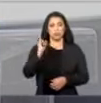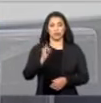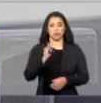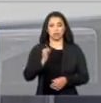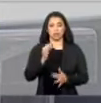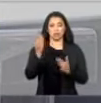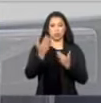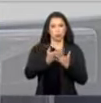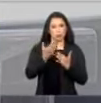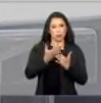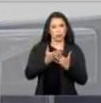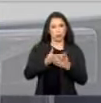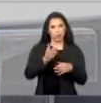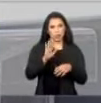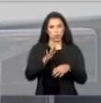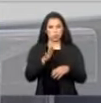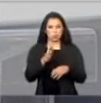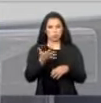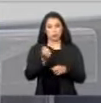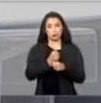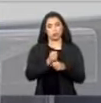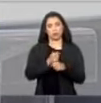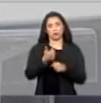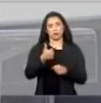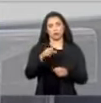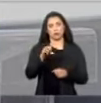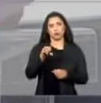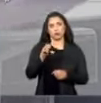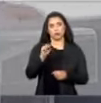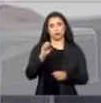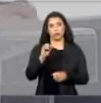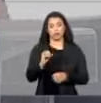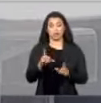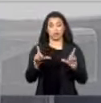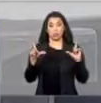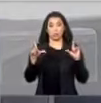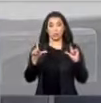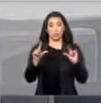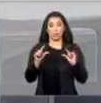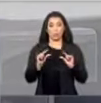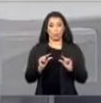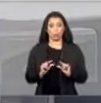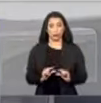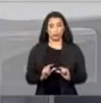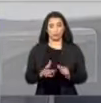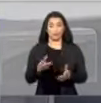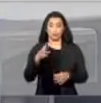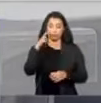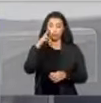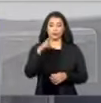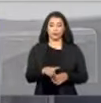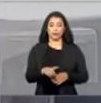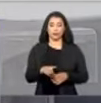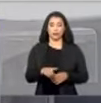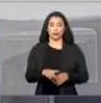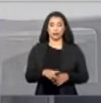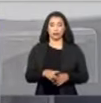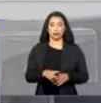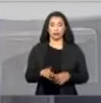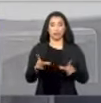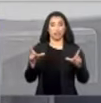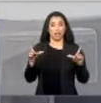década de 80, esse modelo já vinha apresentando sinais de esgotamento, e a sua extinção ex